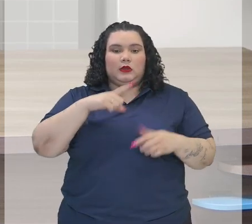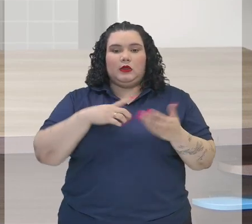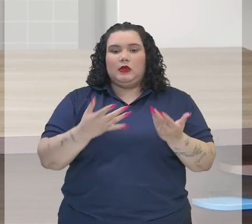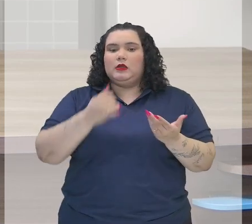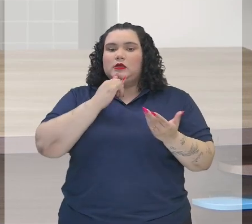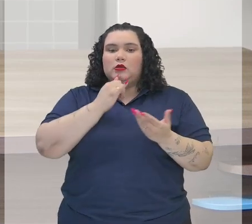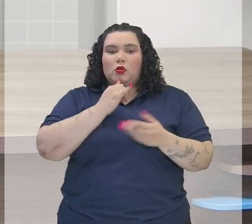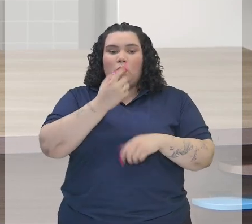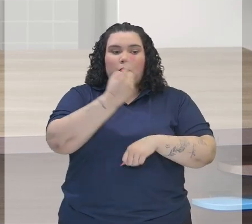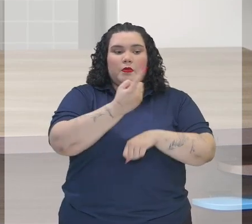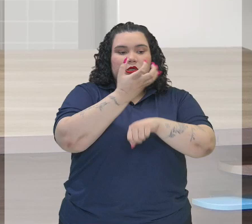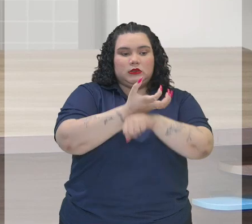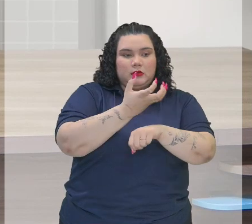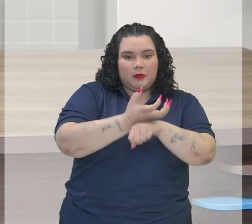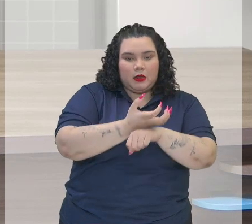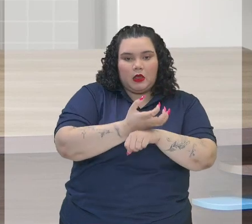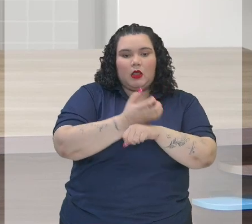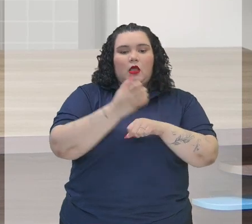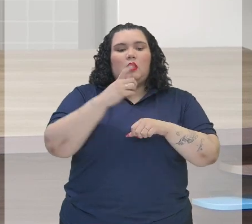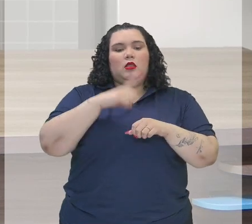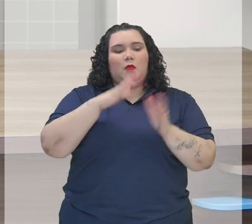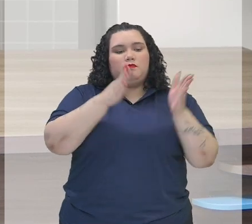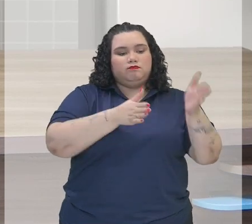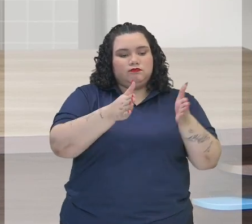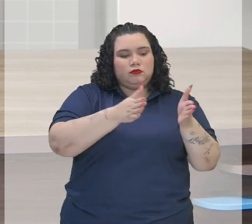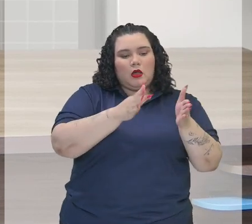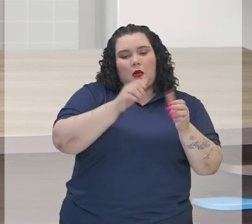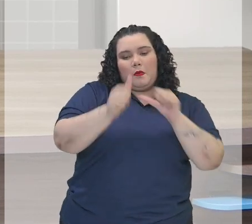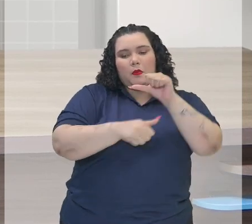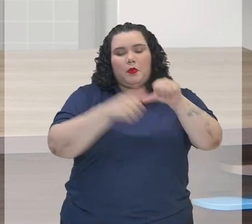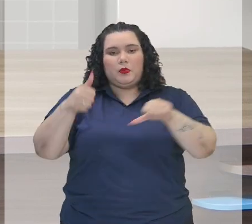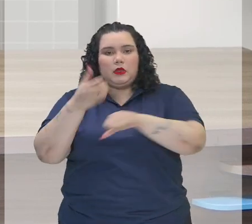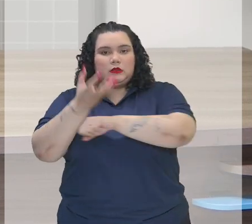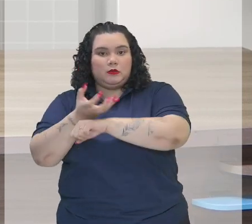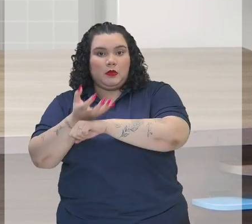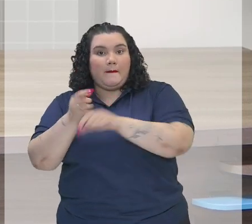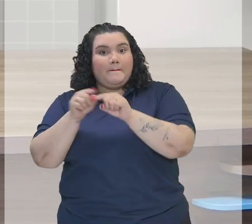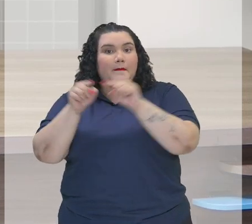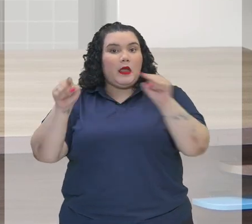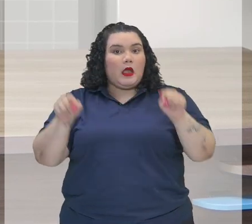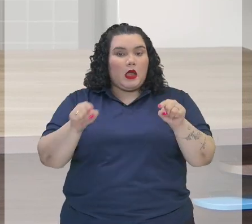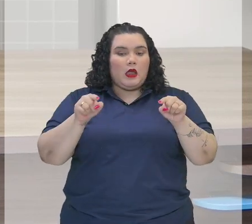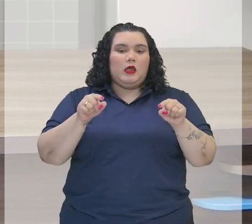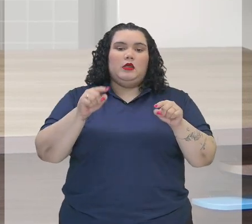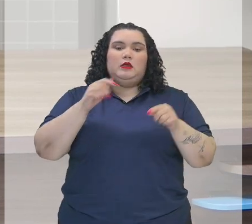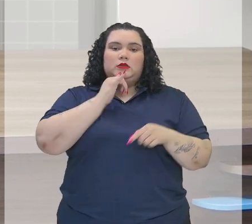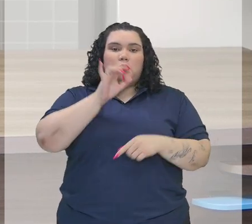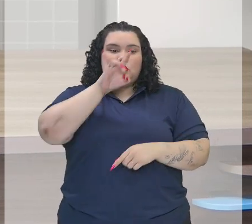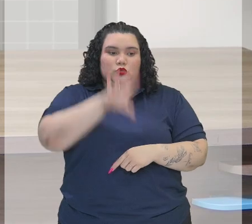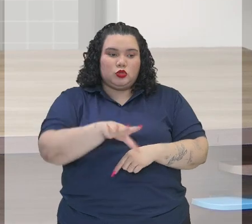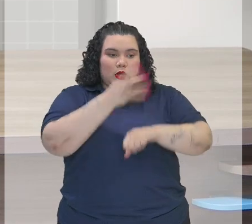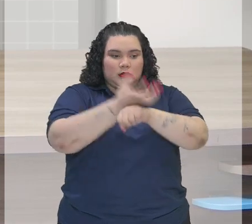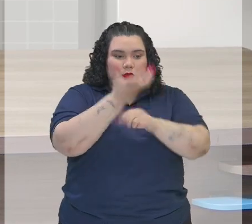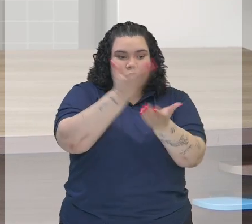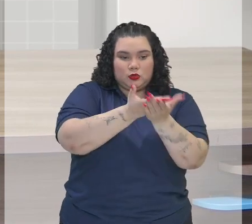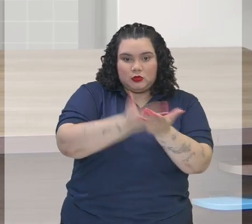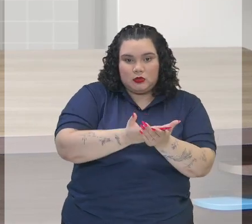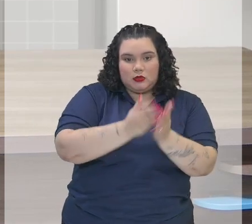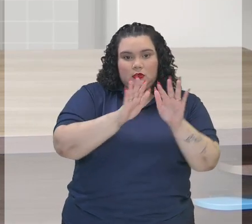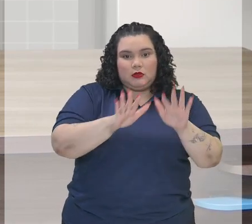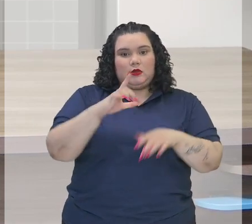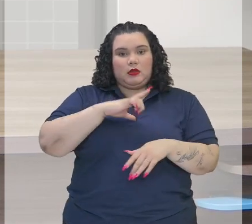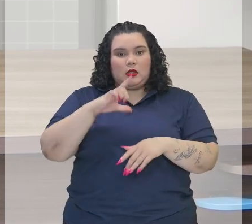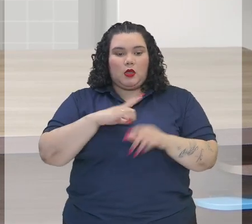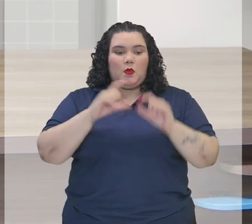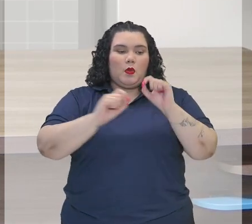um componente curricular por vez. Mas existem situações que ele não está só administrando isso. Existem os prazos,